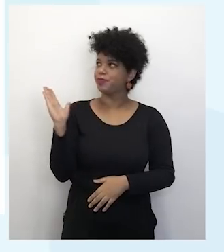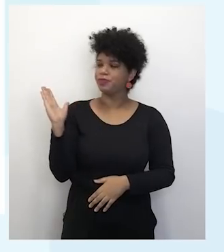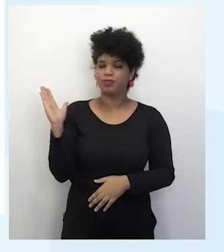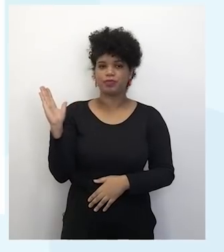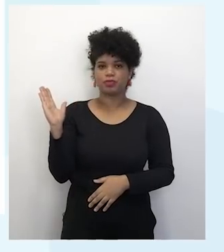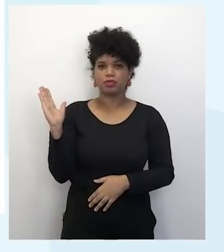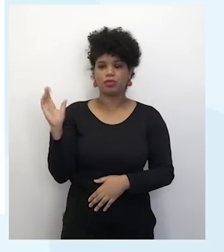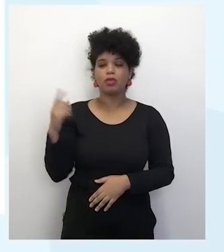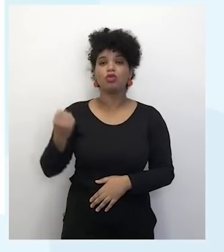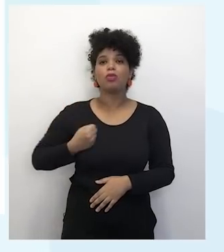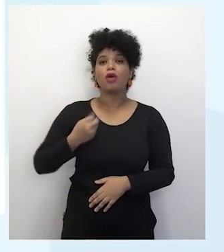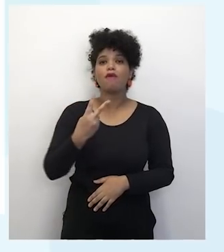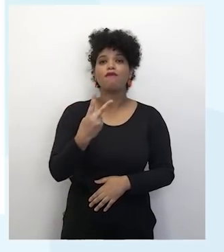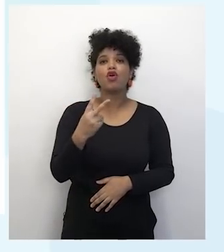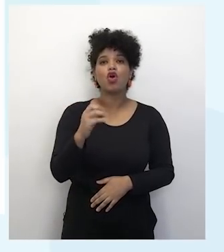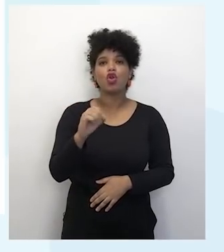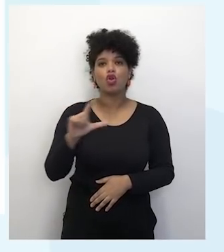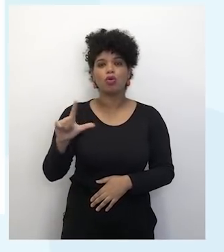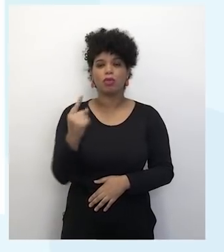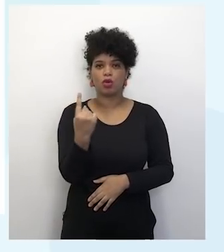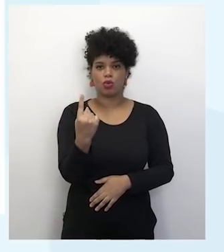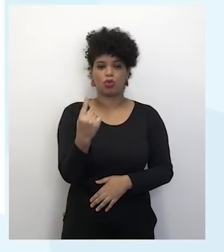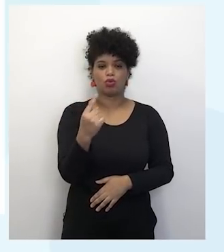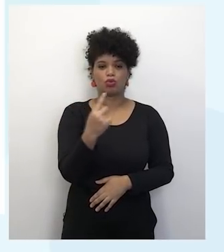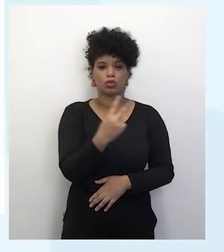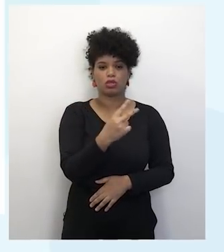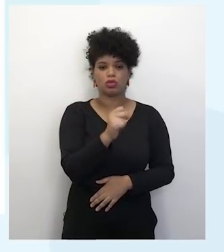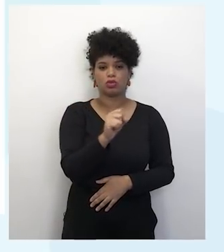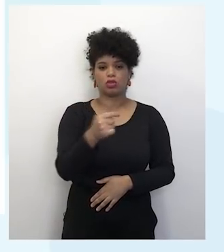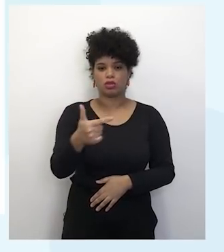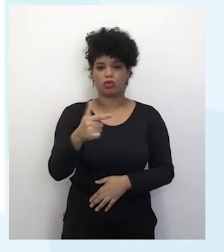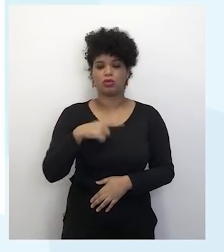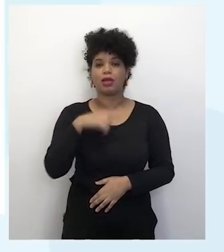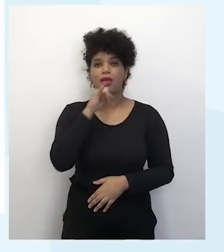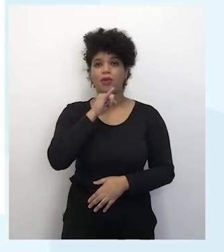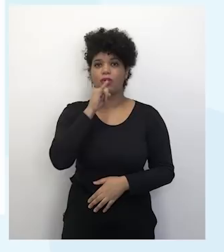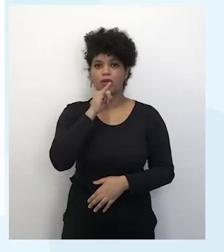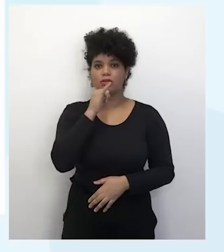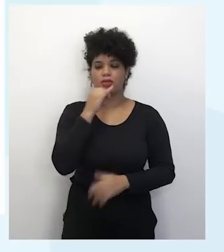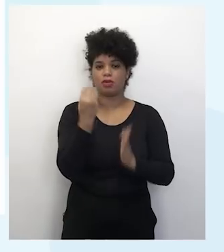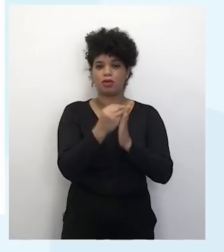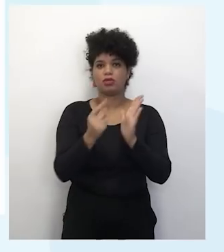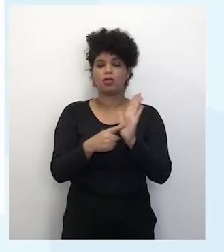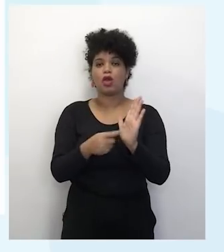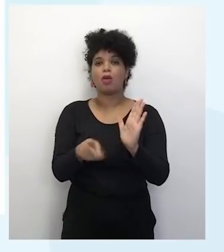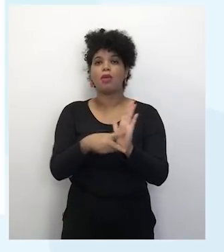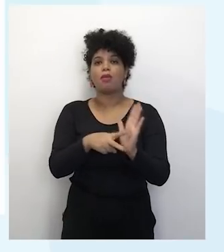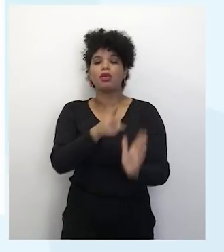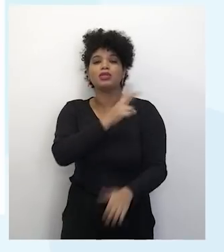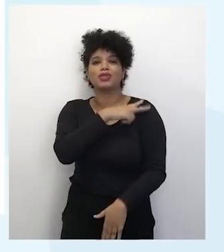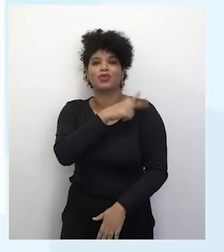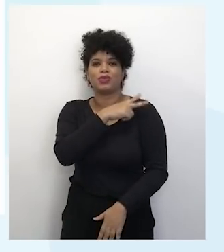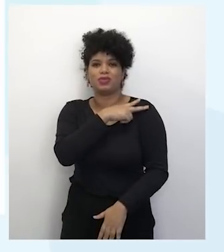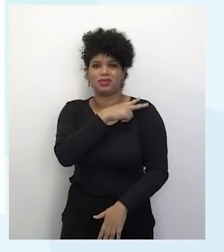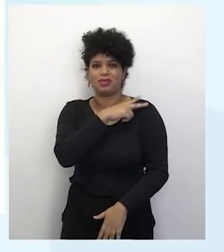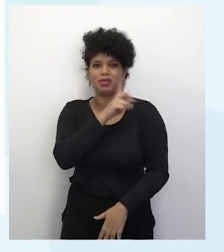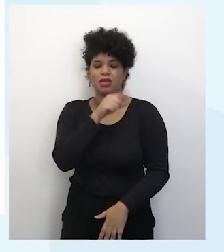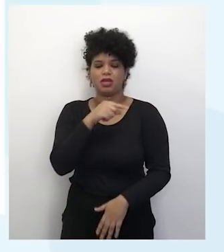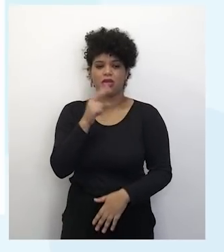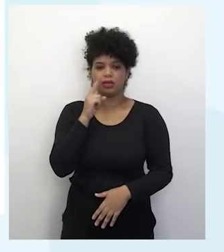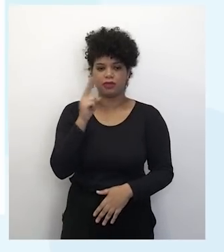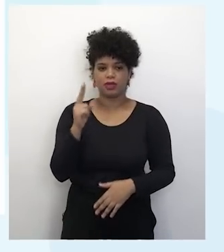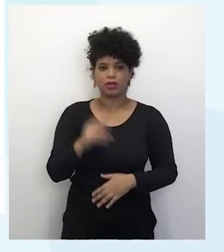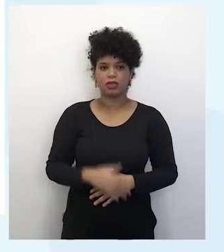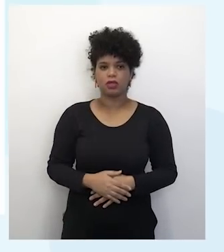é o volume 1, página 282, e o exemplo que aparece é da segunda série do ensino médio. Então, vai aparecer